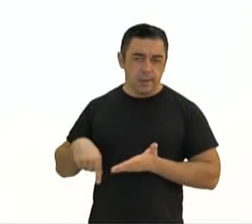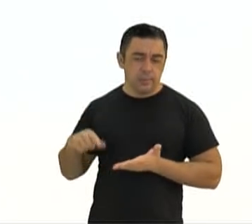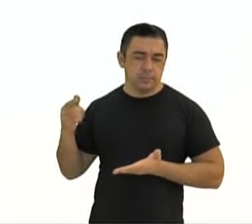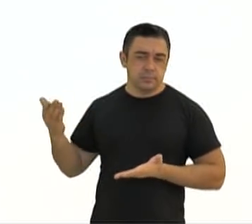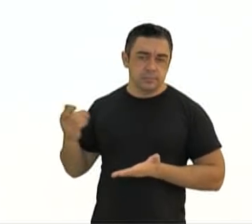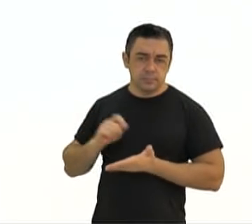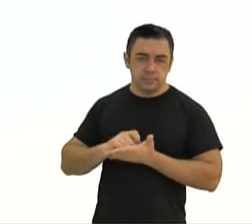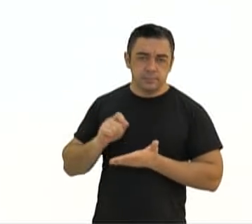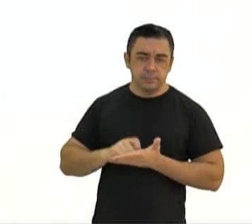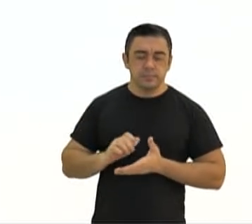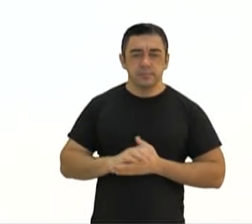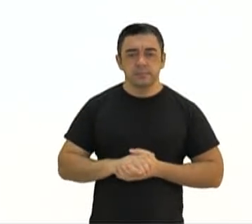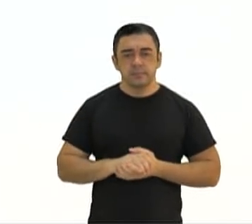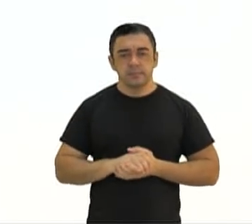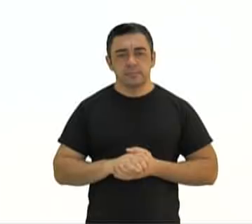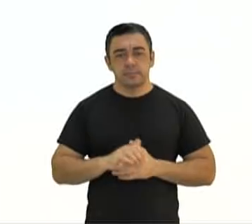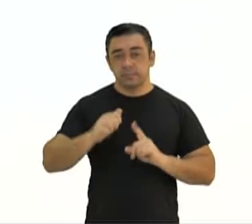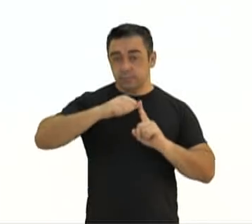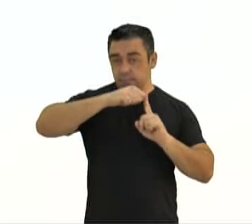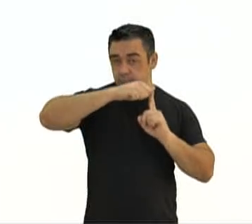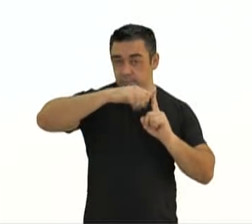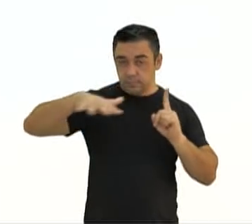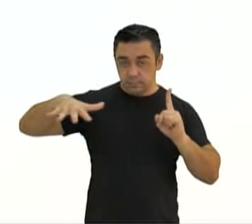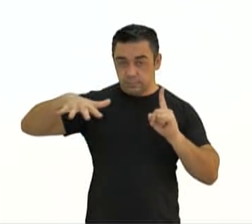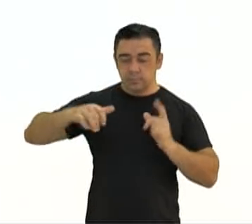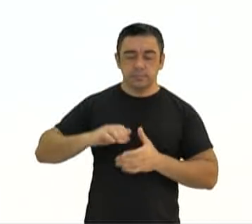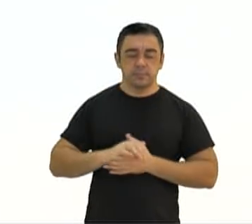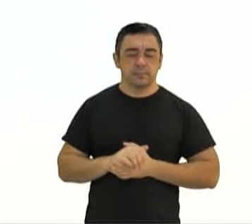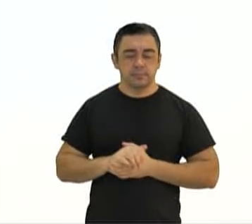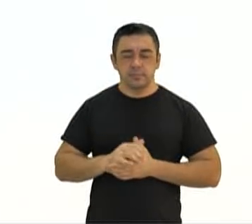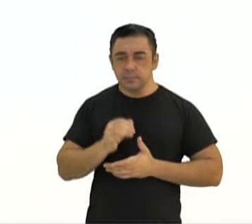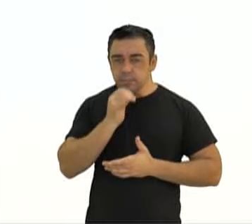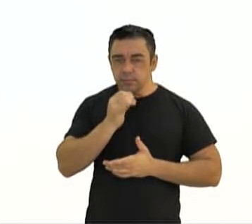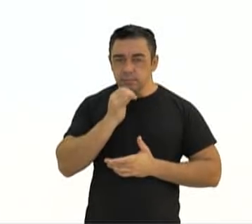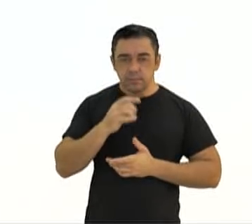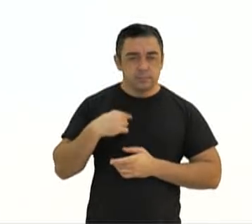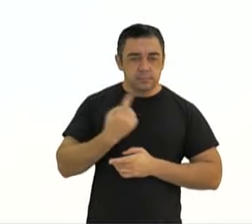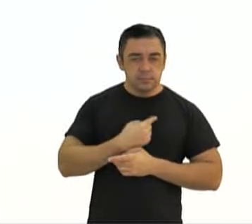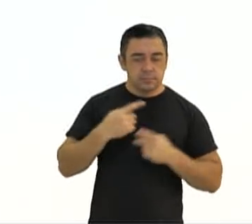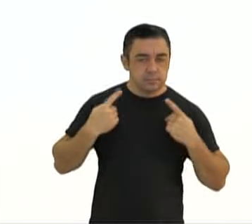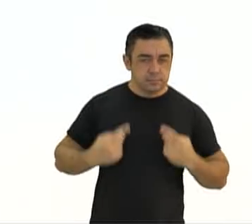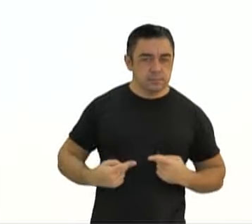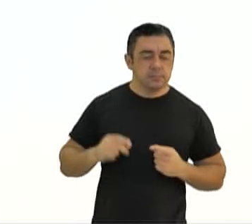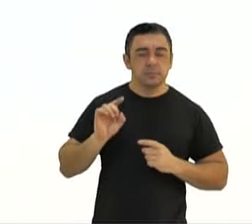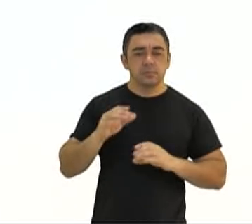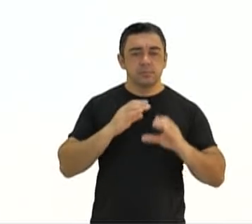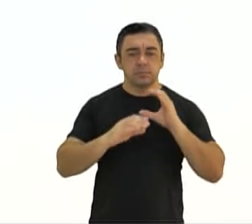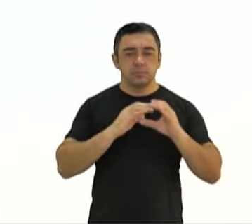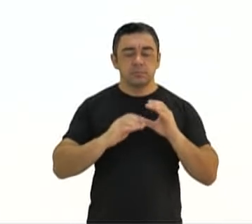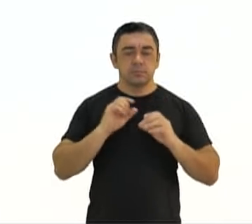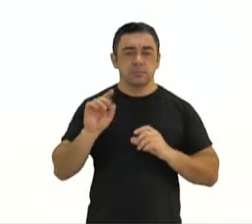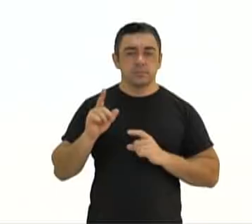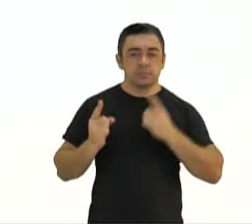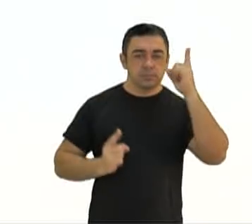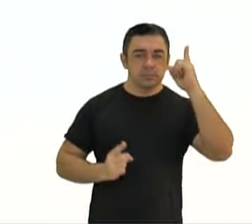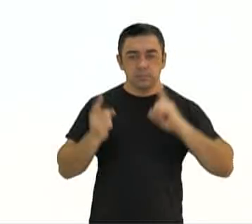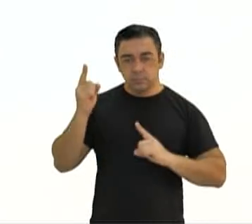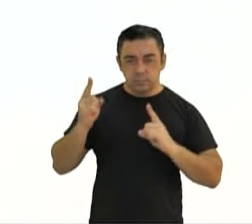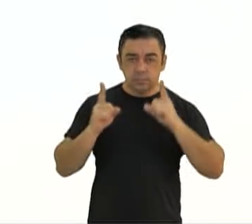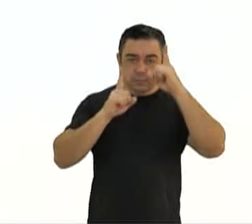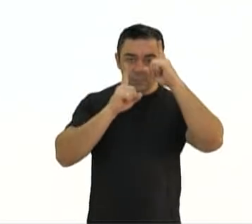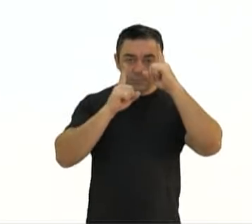a escrita ou a fala. Linguagem não verbal. Quando o ser humano se comunica apenas por meio de gestos,